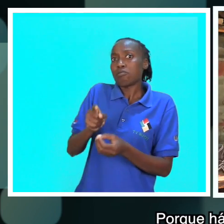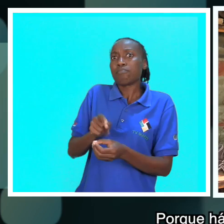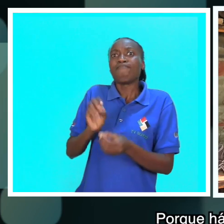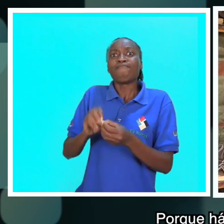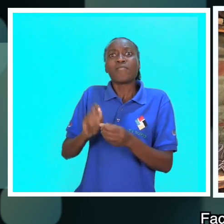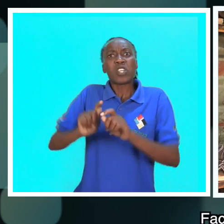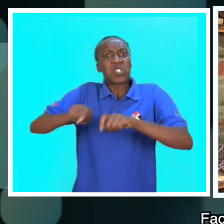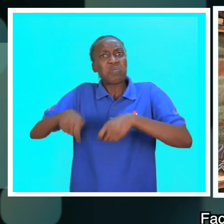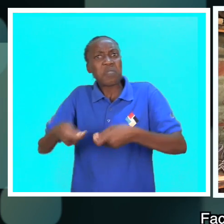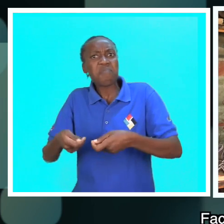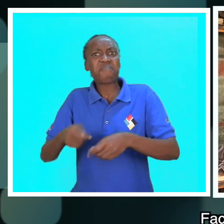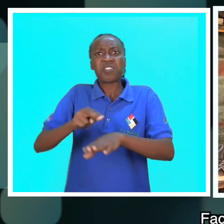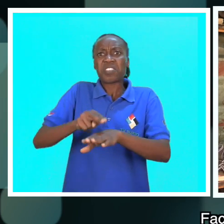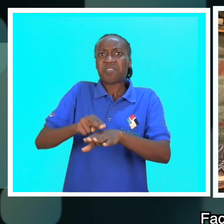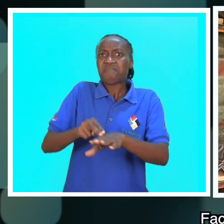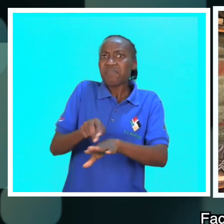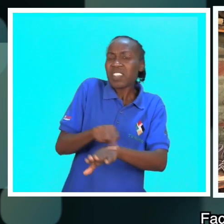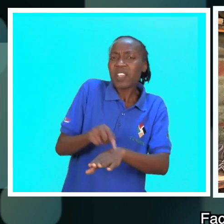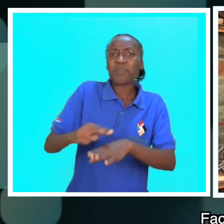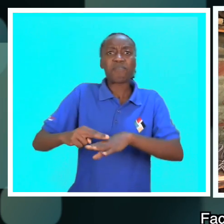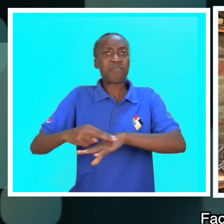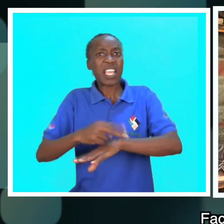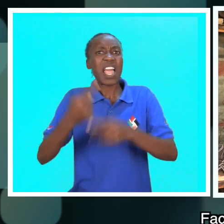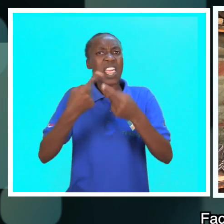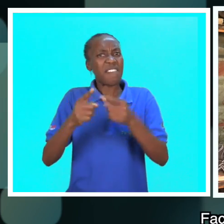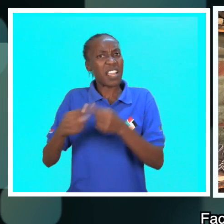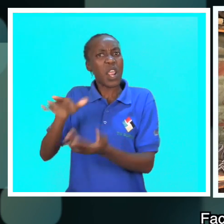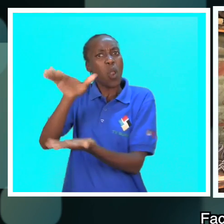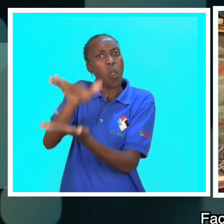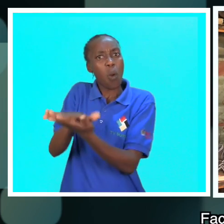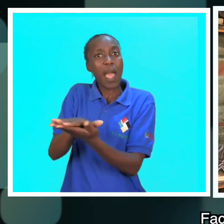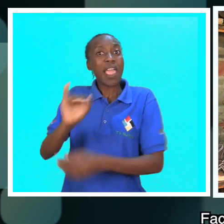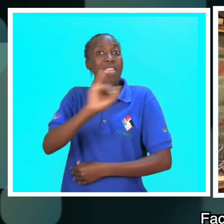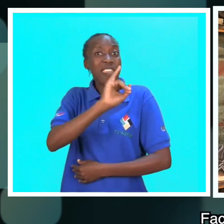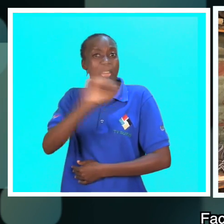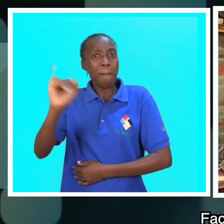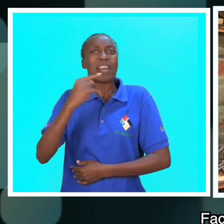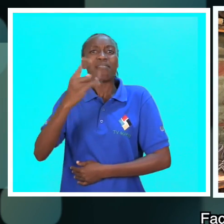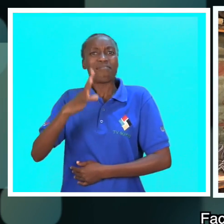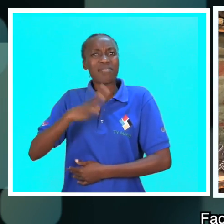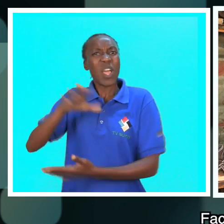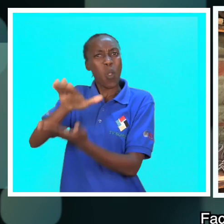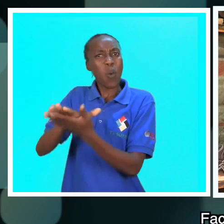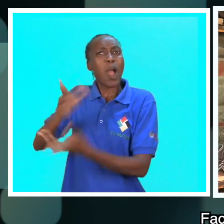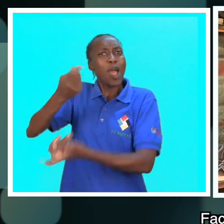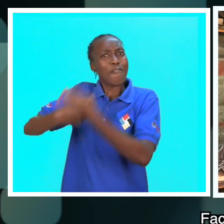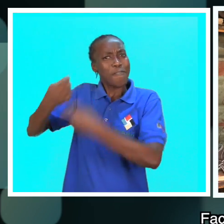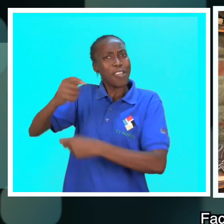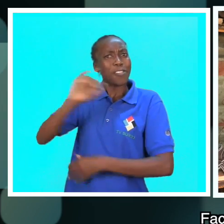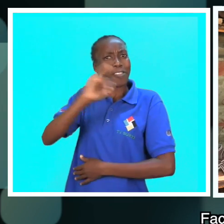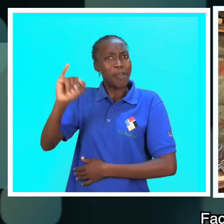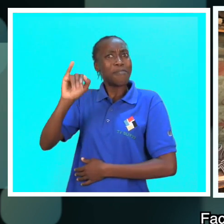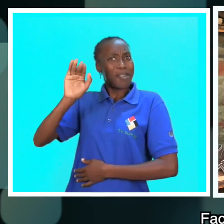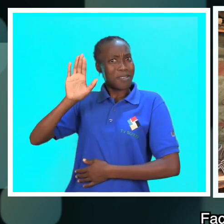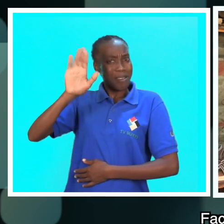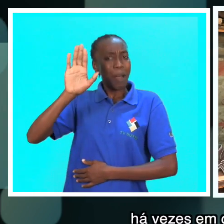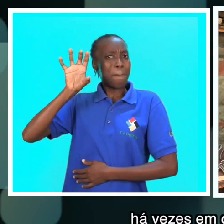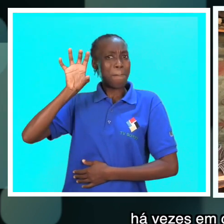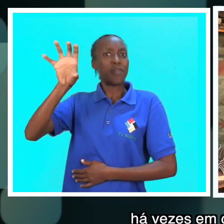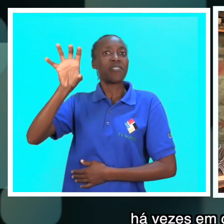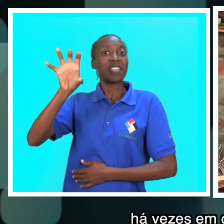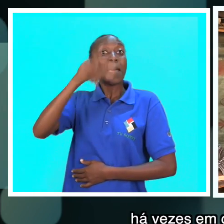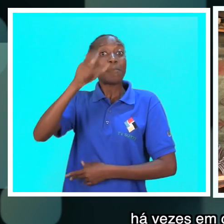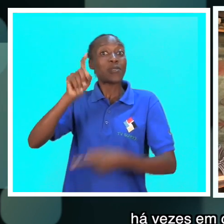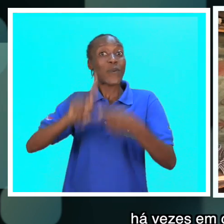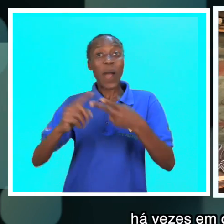aqui para fora e faço isto aqui para Inhambane, tenho umas esquinas em Inhambane. Às